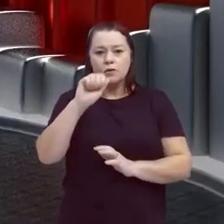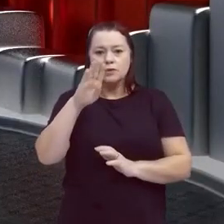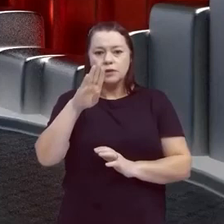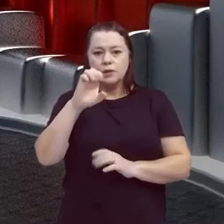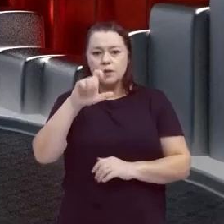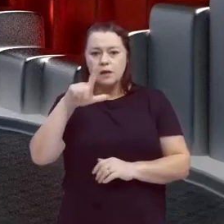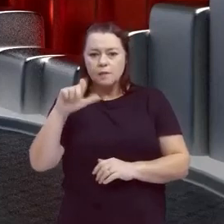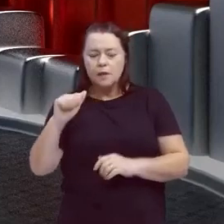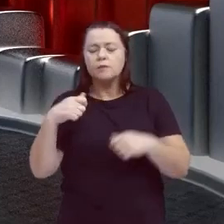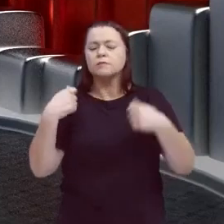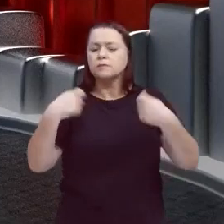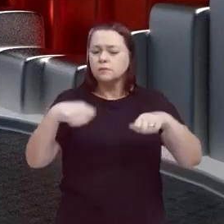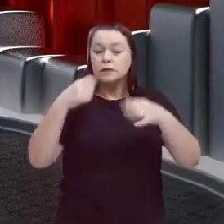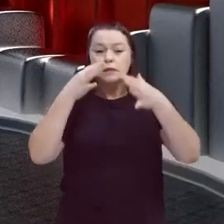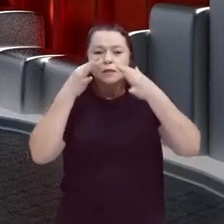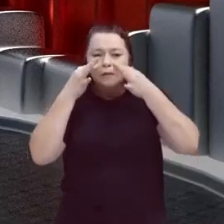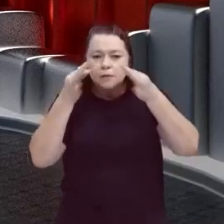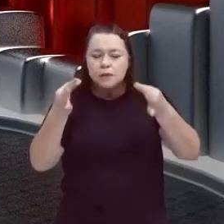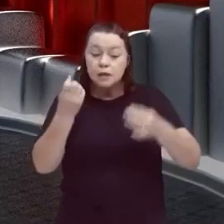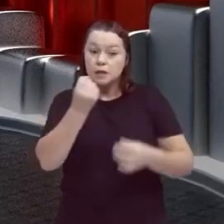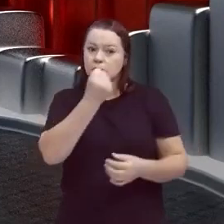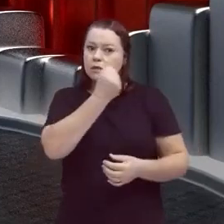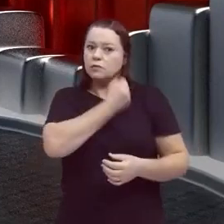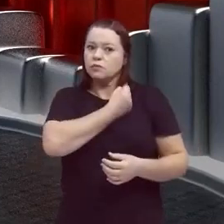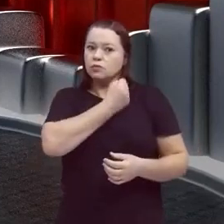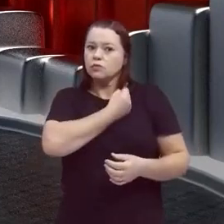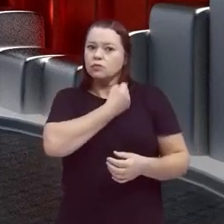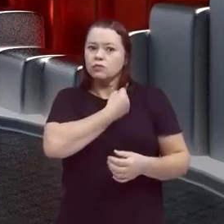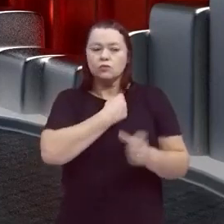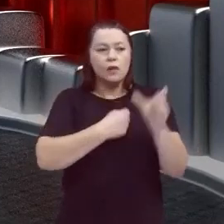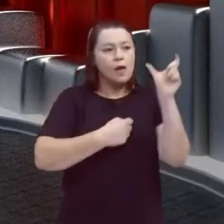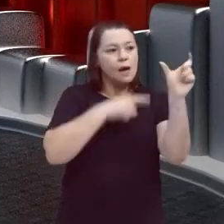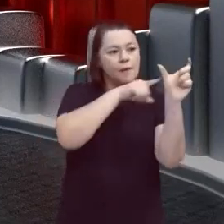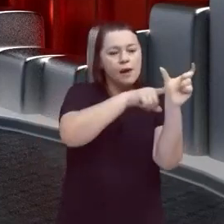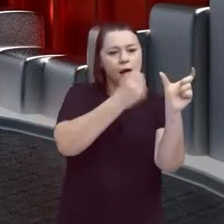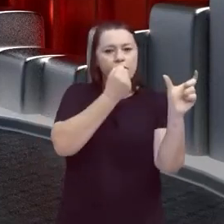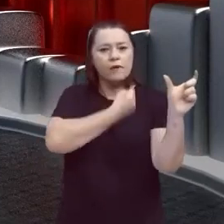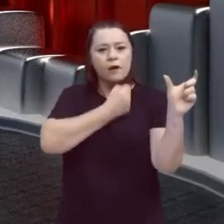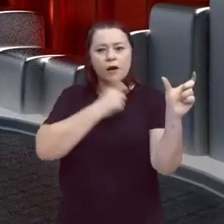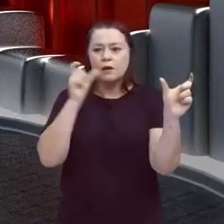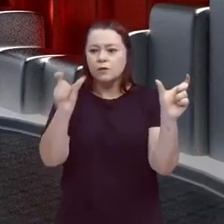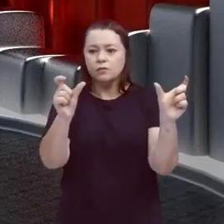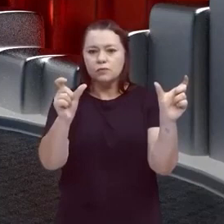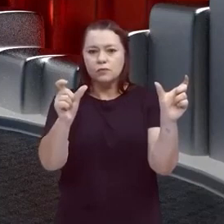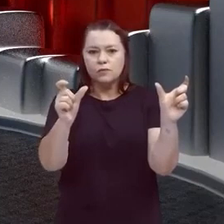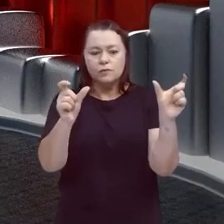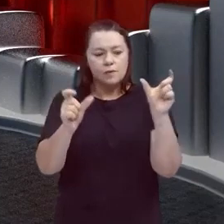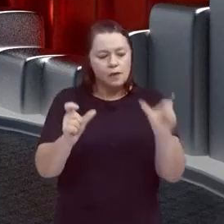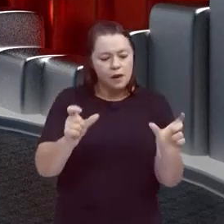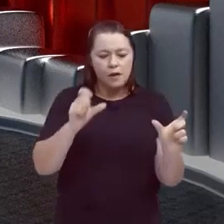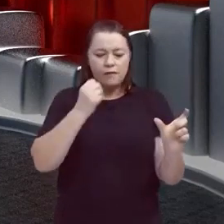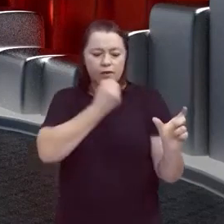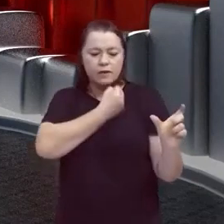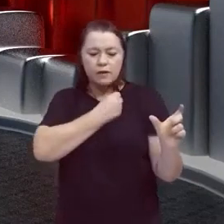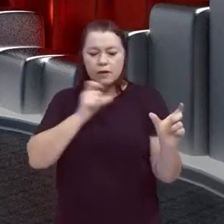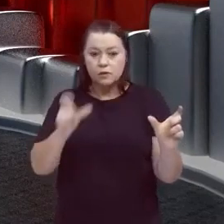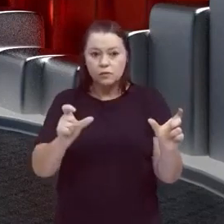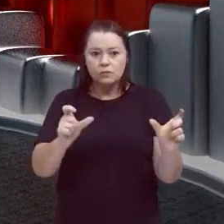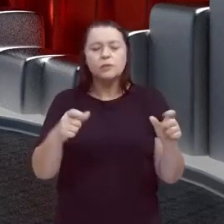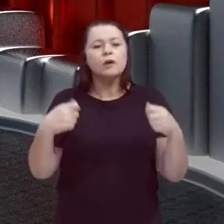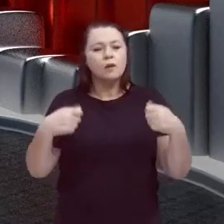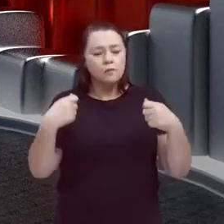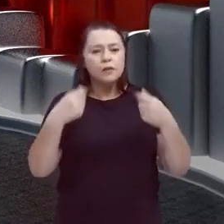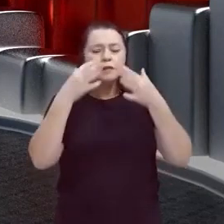muita atenção no número que aparece ao lado de cada nome, tá certo? No caso dessa tabela, nós vamos ter que prestar atenção ao lado de